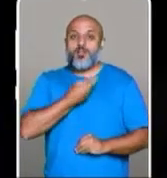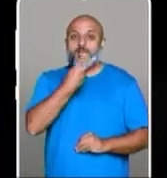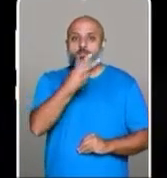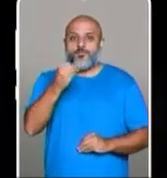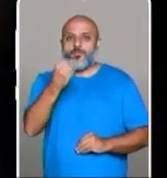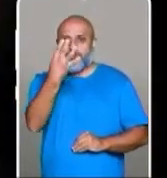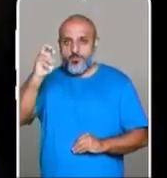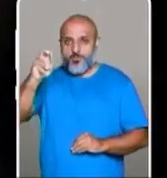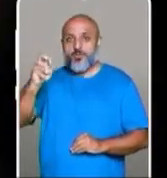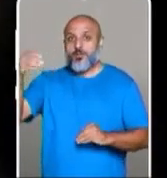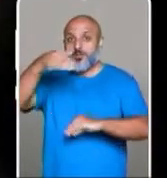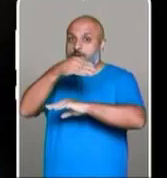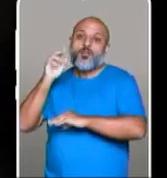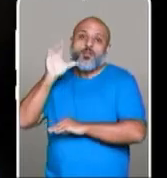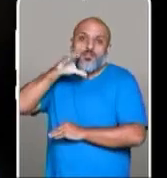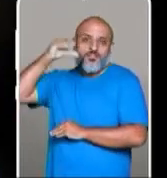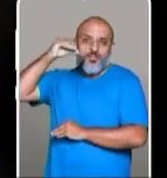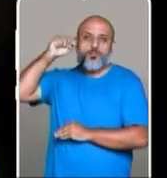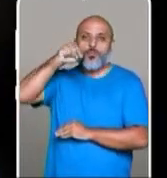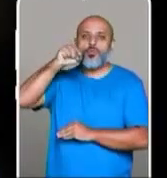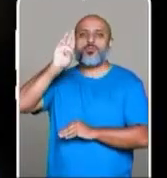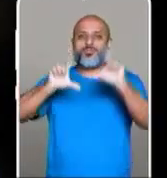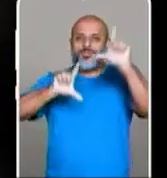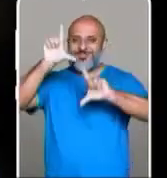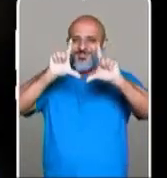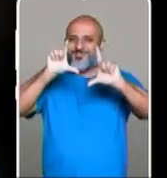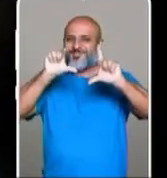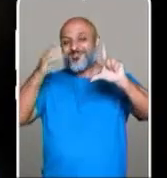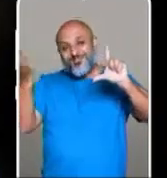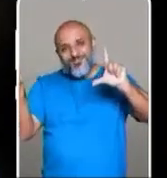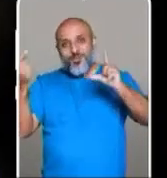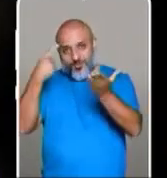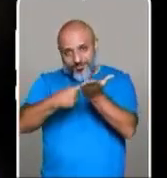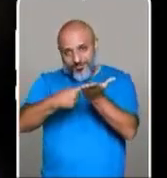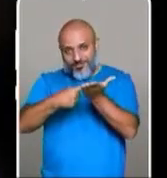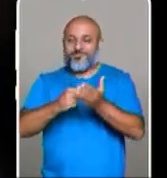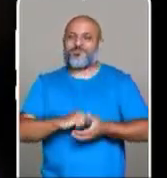noite e ao vivo. Começa às 20h45 e o endereço está aqui, cirotv.com.br.